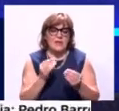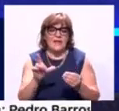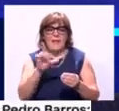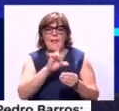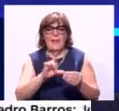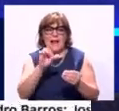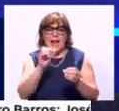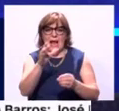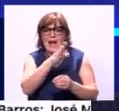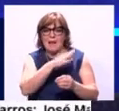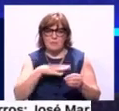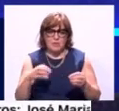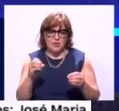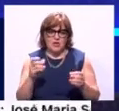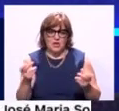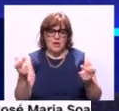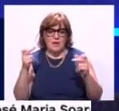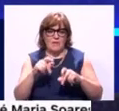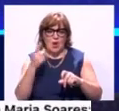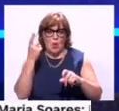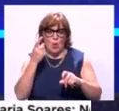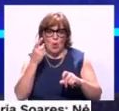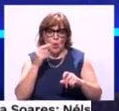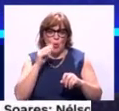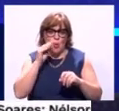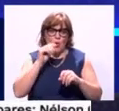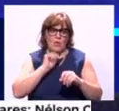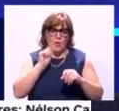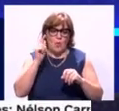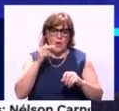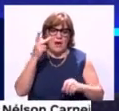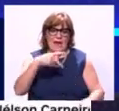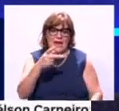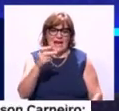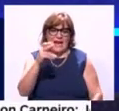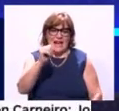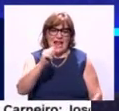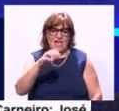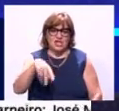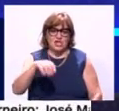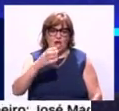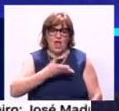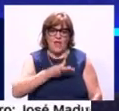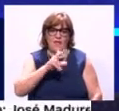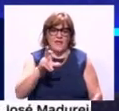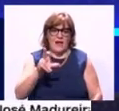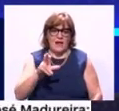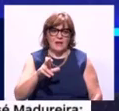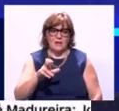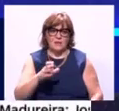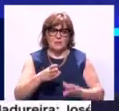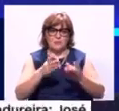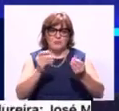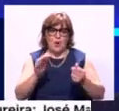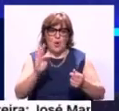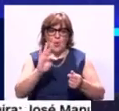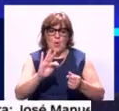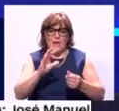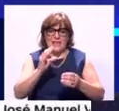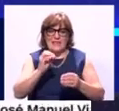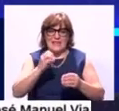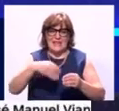dos Campeões Europeus, aparece-nos um tubarão chamado Krasnodar e o Porto, lá se foram os 40 e tal milhões de